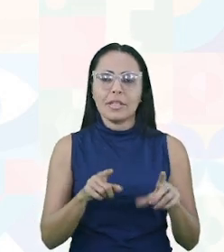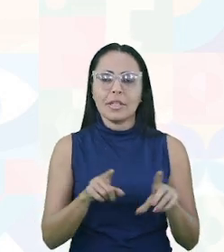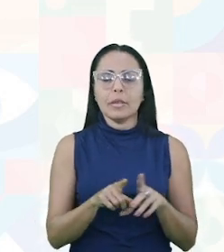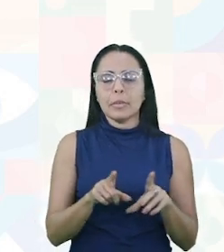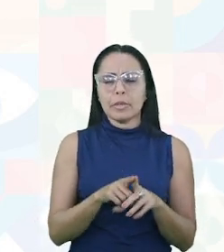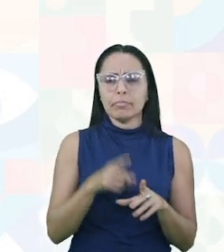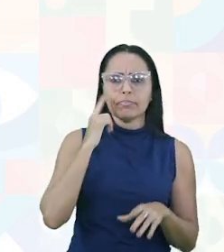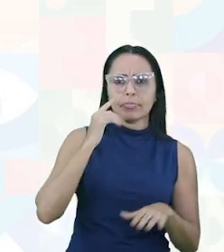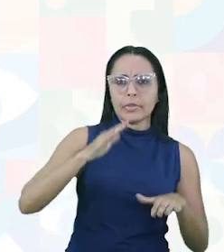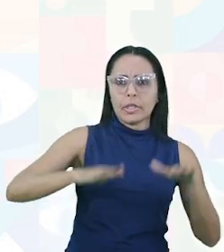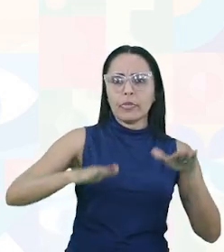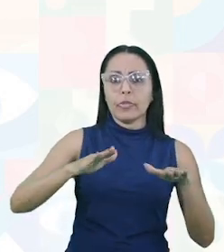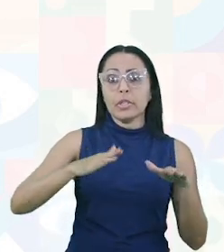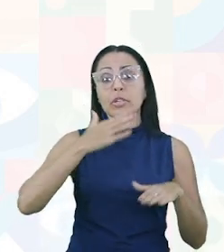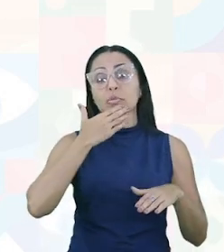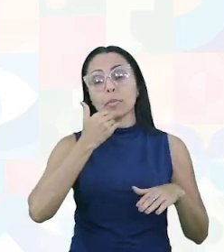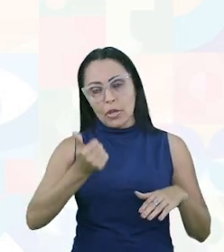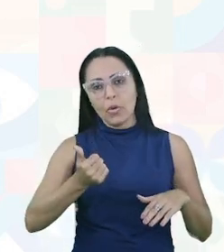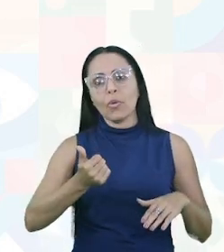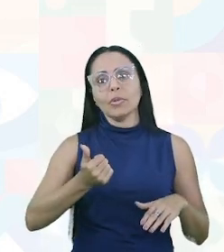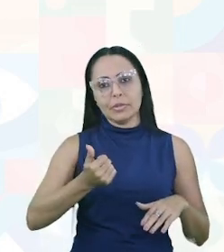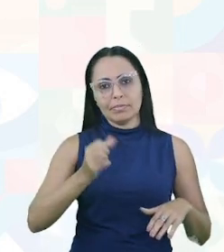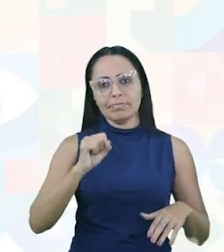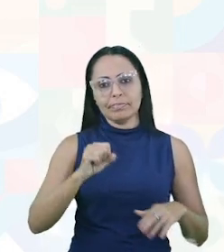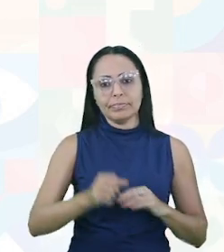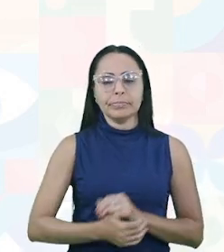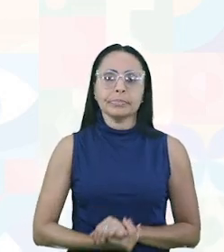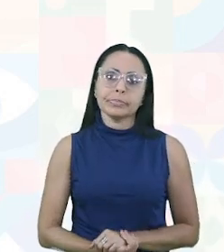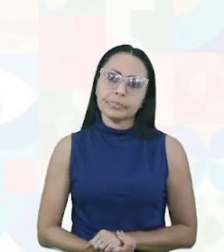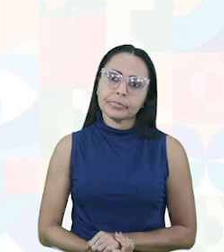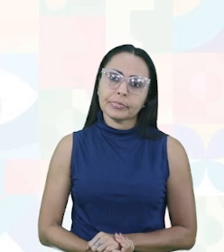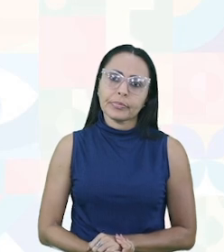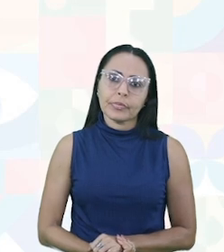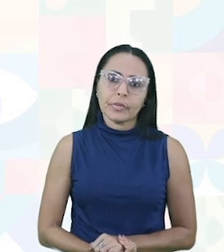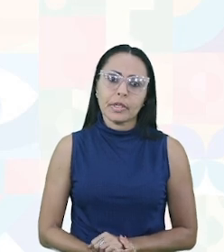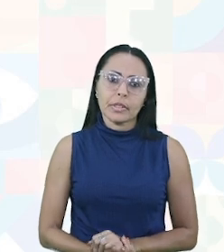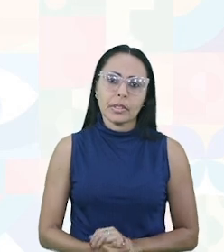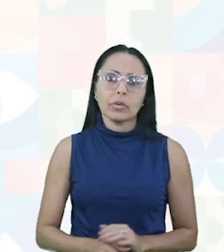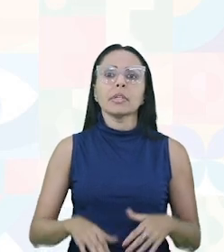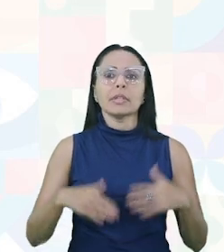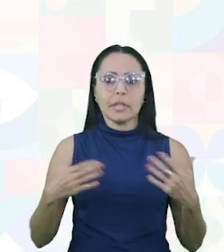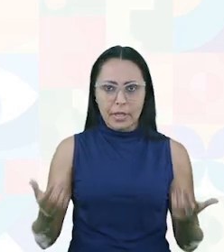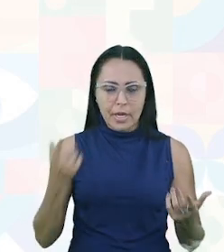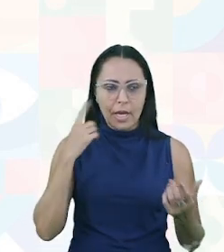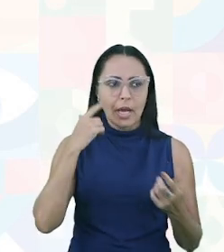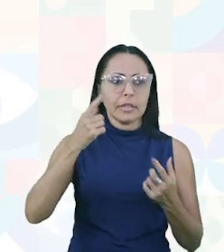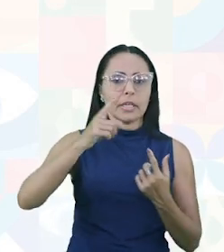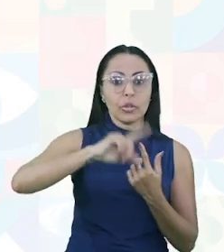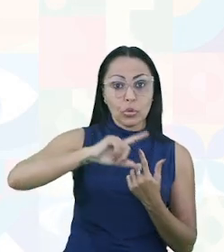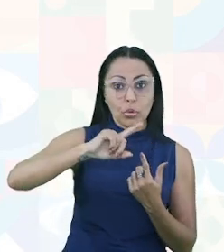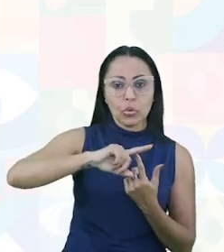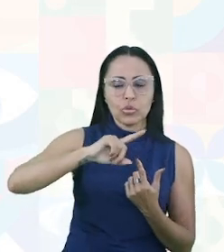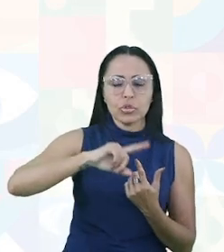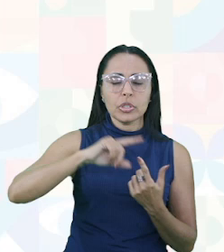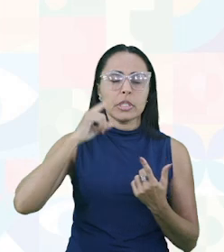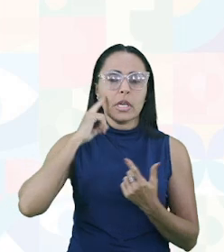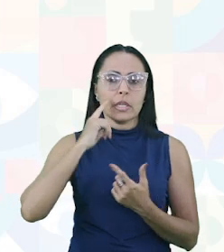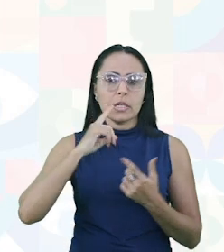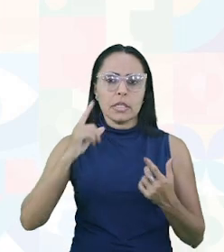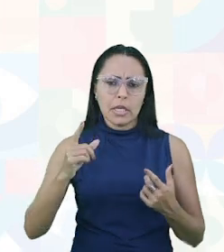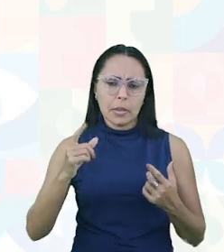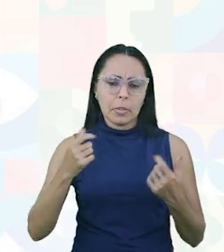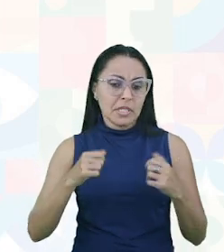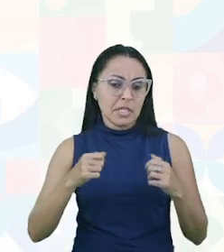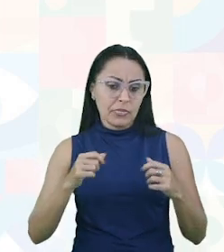talvez as melhores produções nesse sim. sentido. Então é uma tecnologia de impressão que assim, não necessariamente você tem que